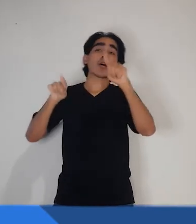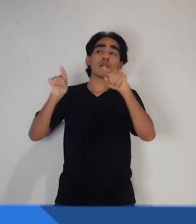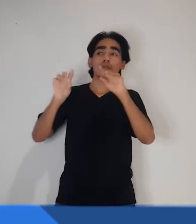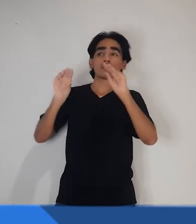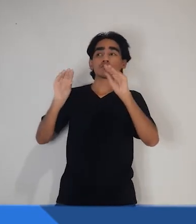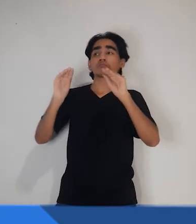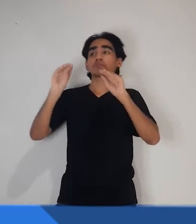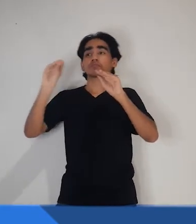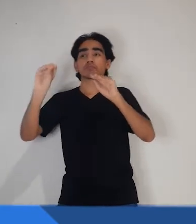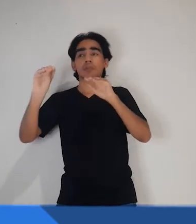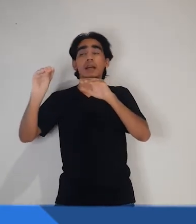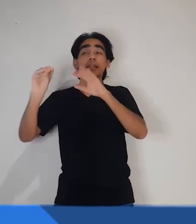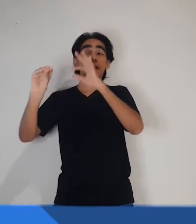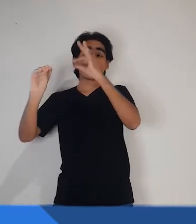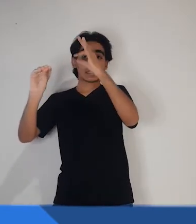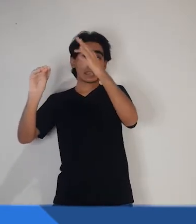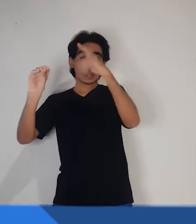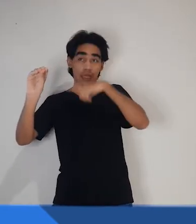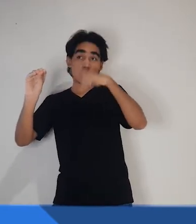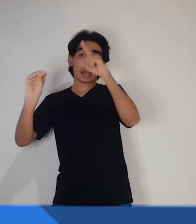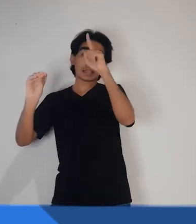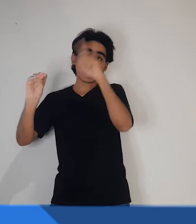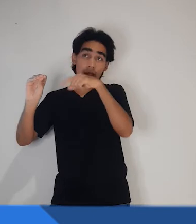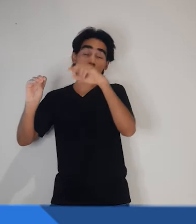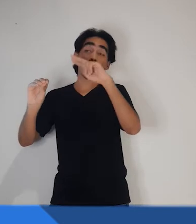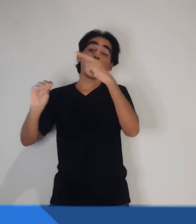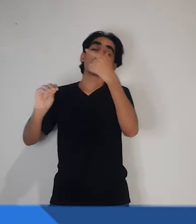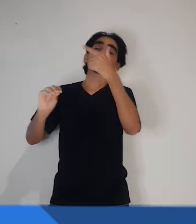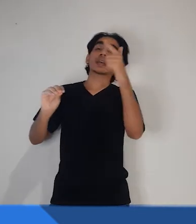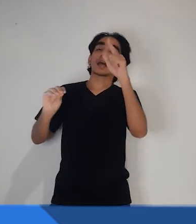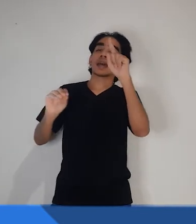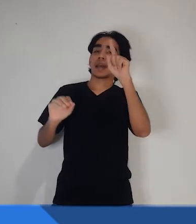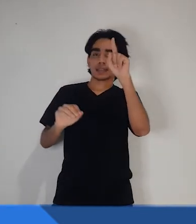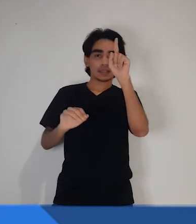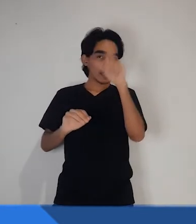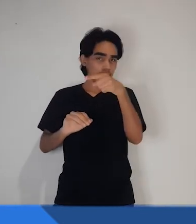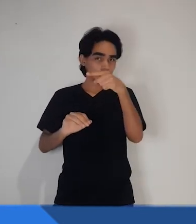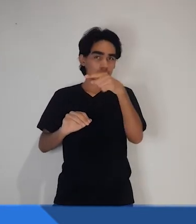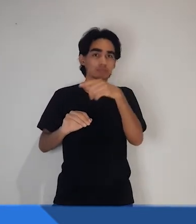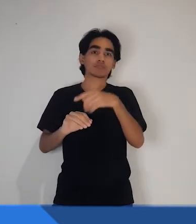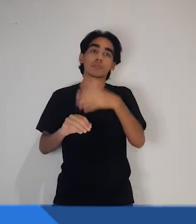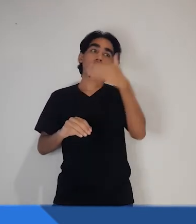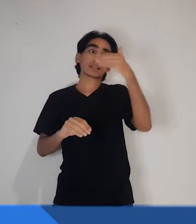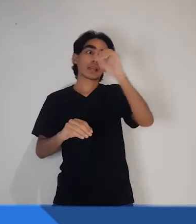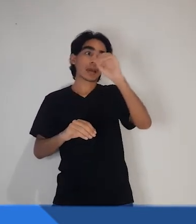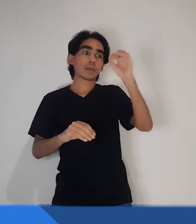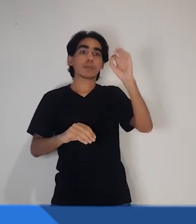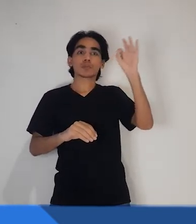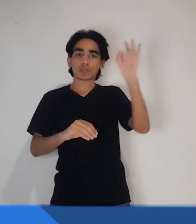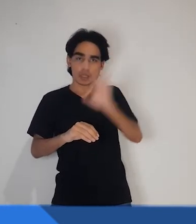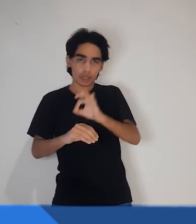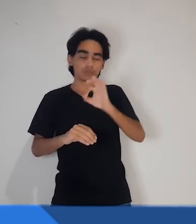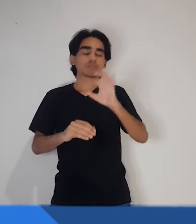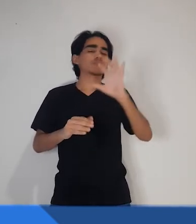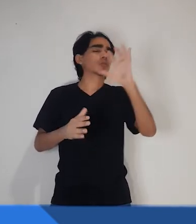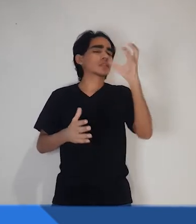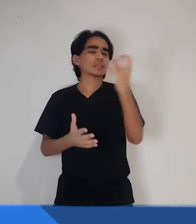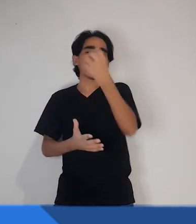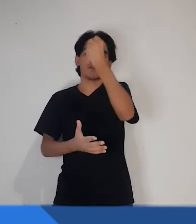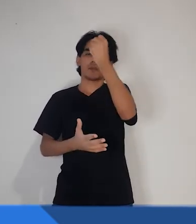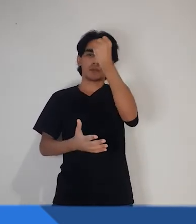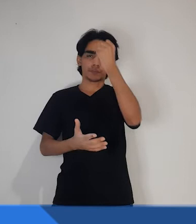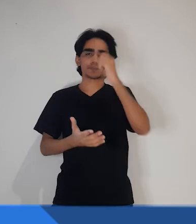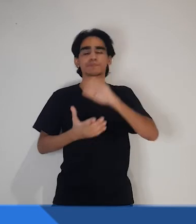dar duas opções para ele, com acento ou sem acento. Então, coloco 100% nas duas e salvo.